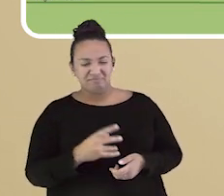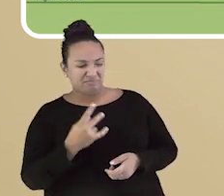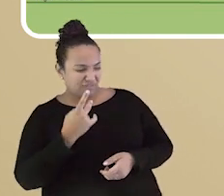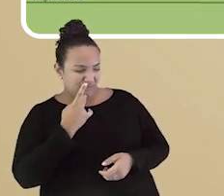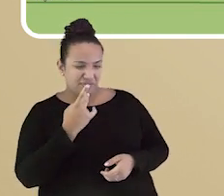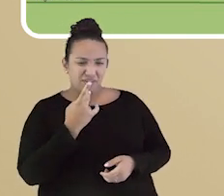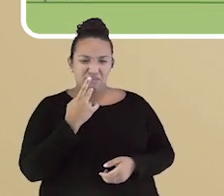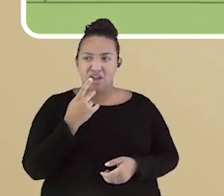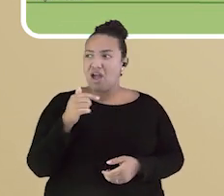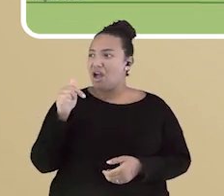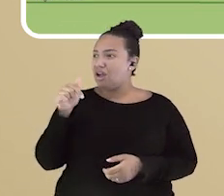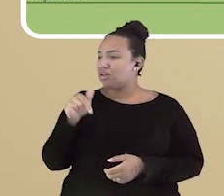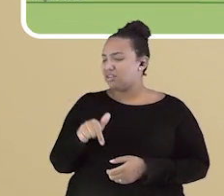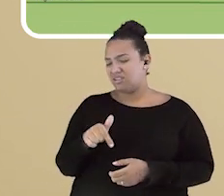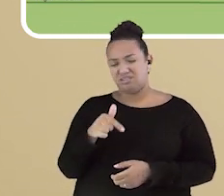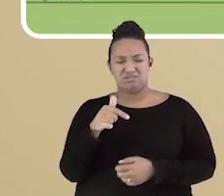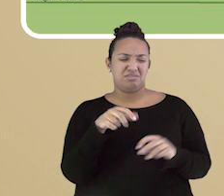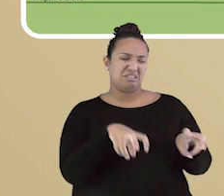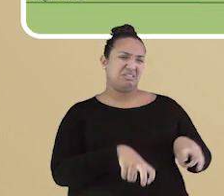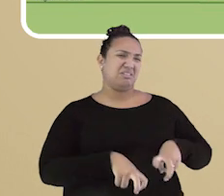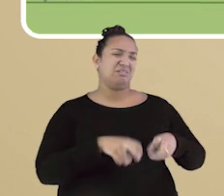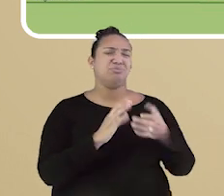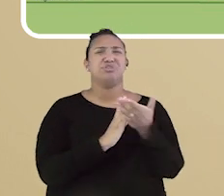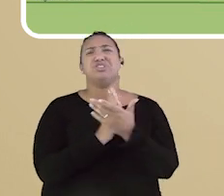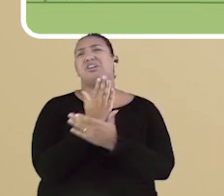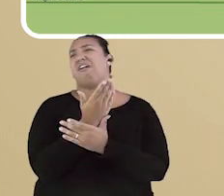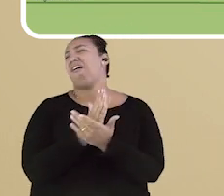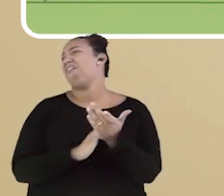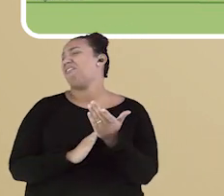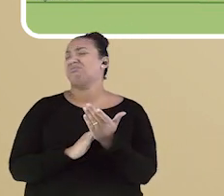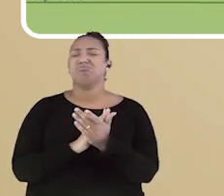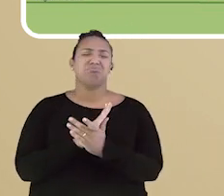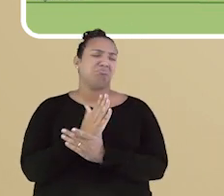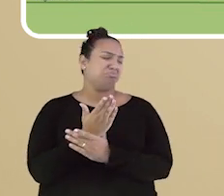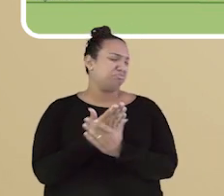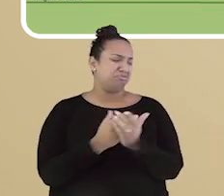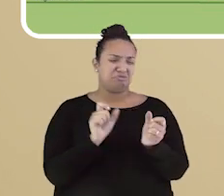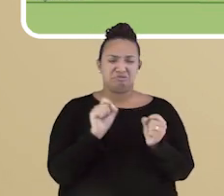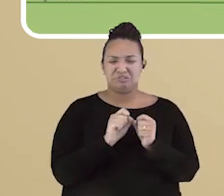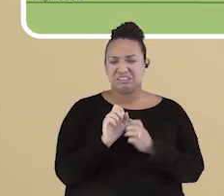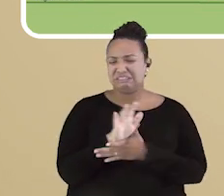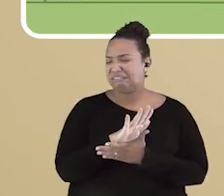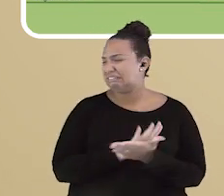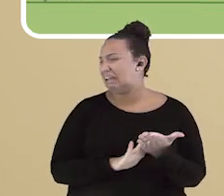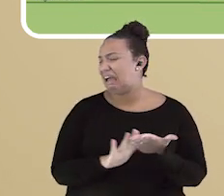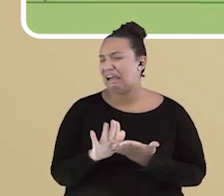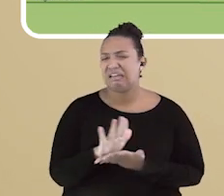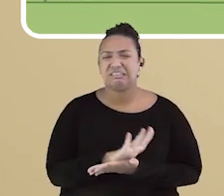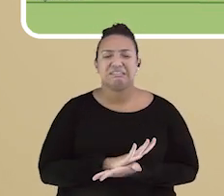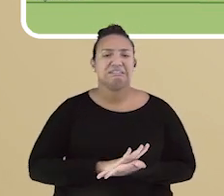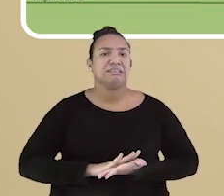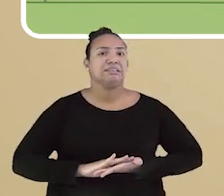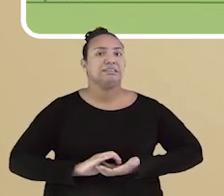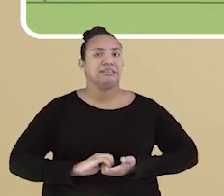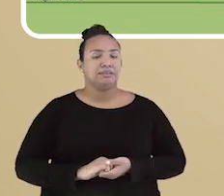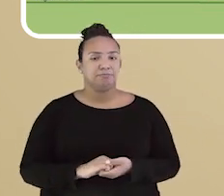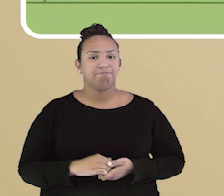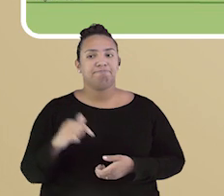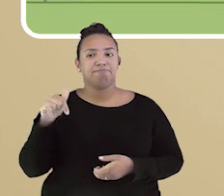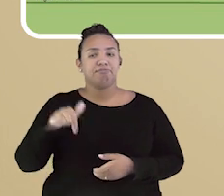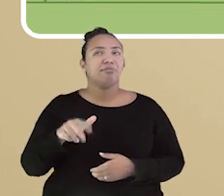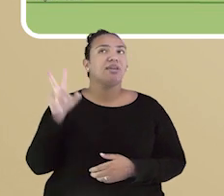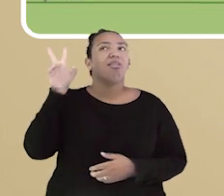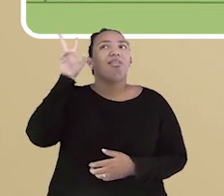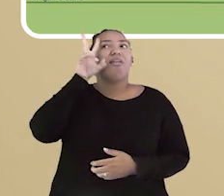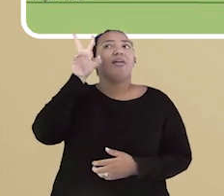no campo parecia chata e que não via nada para fazer. O rato da cidade sempre lembrava e